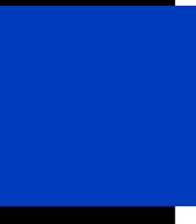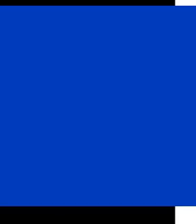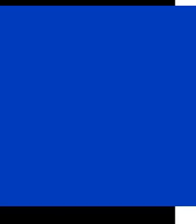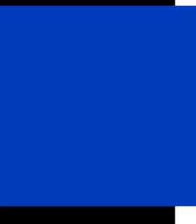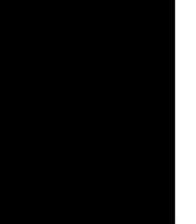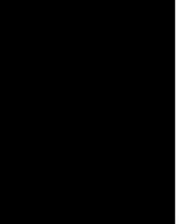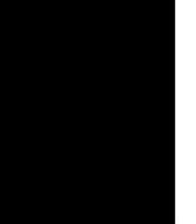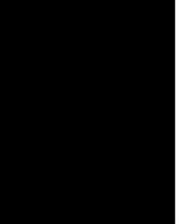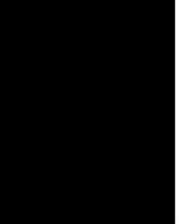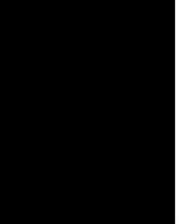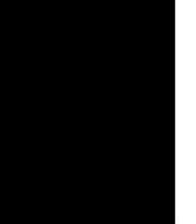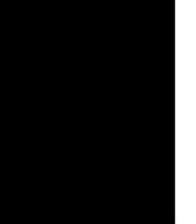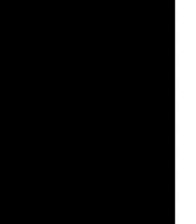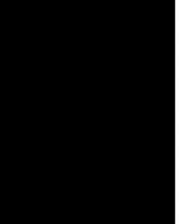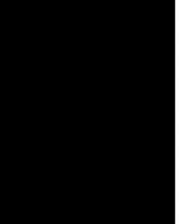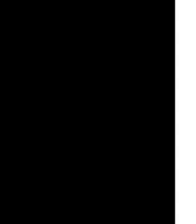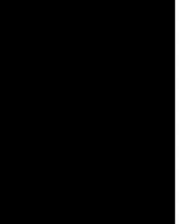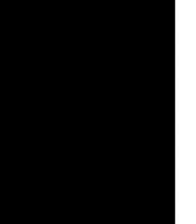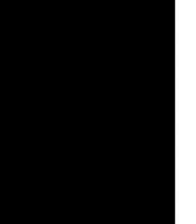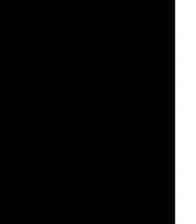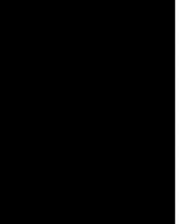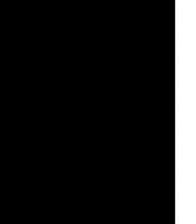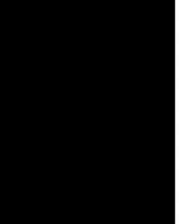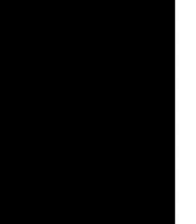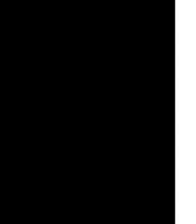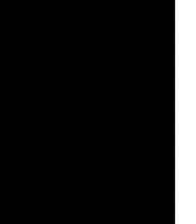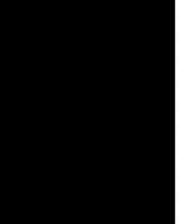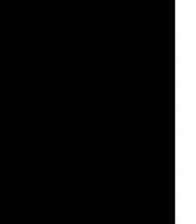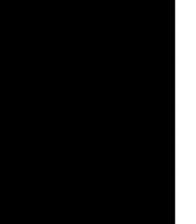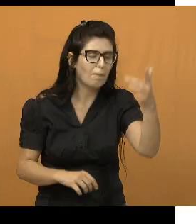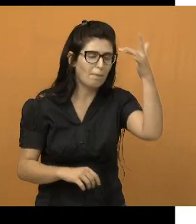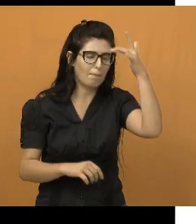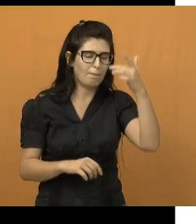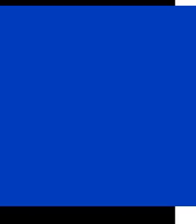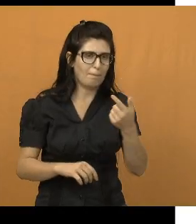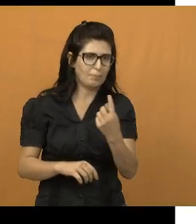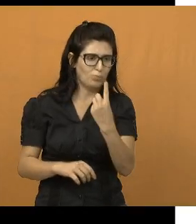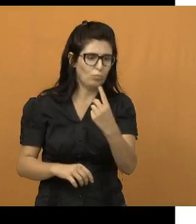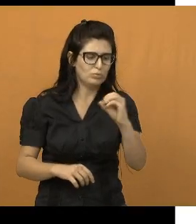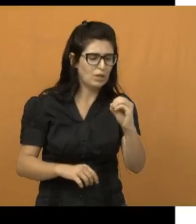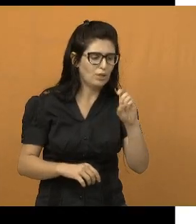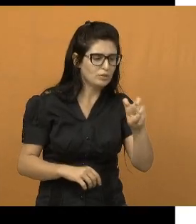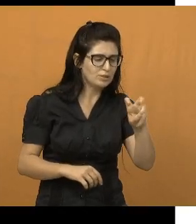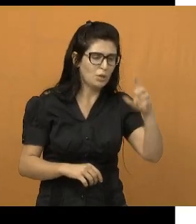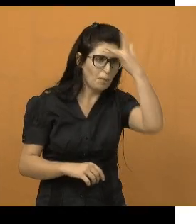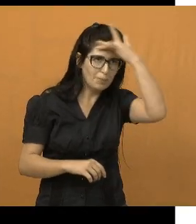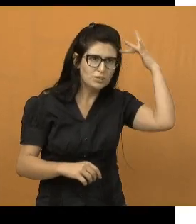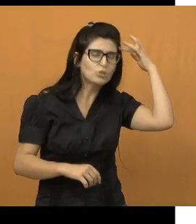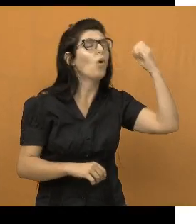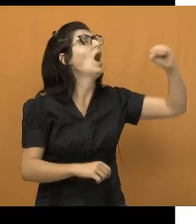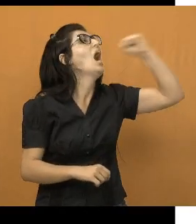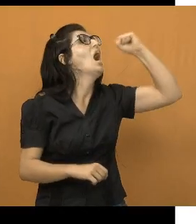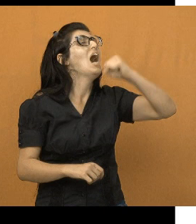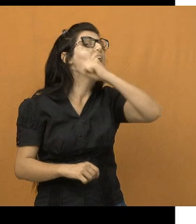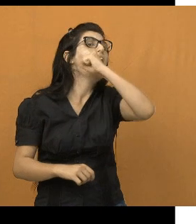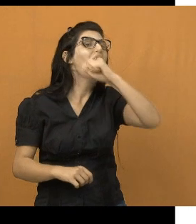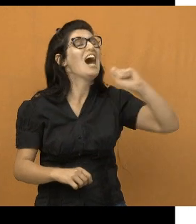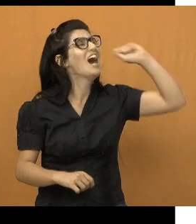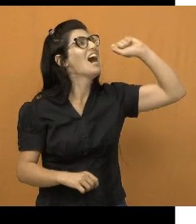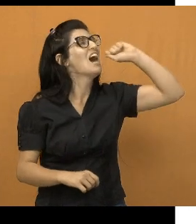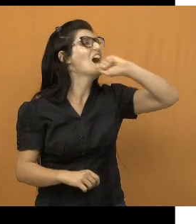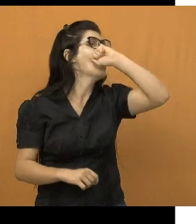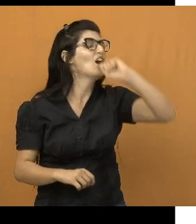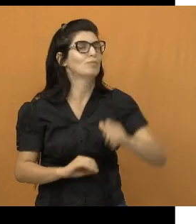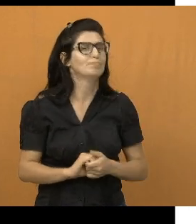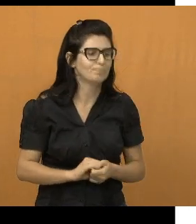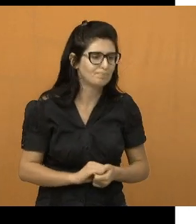fechamos o ano com 26.105 escovações. Nesse quadro, nós observamos uma queda